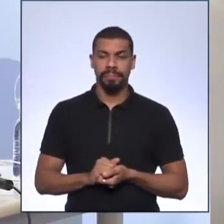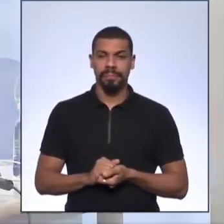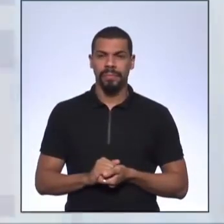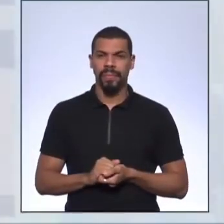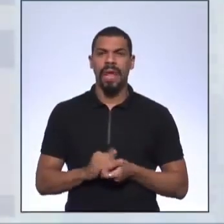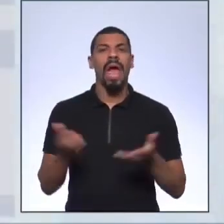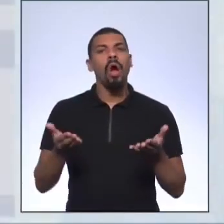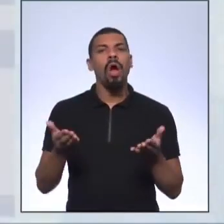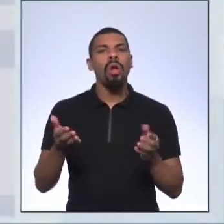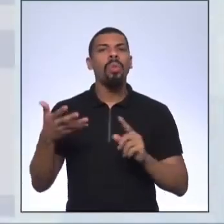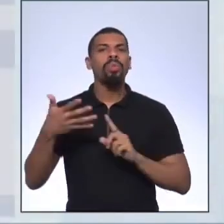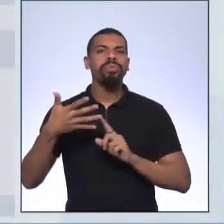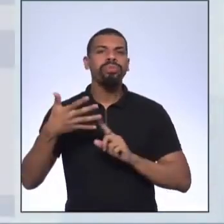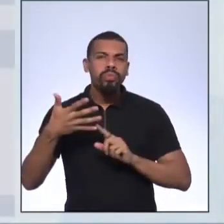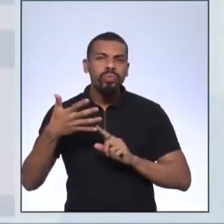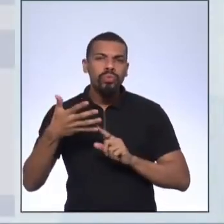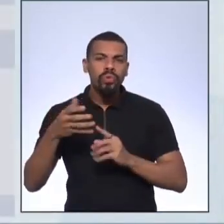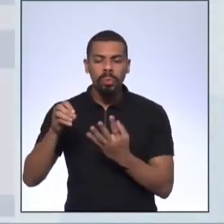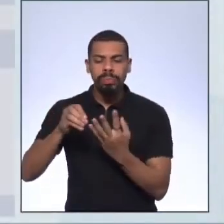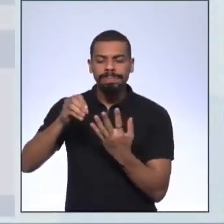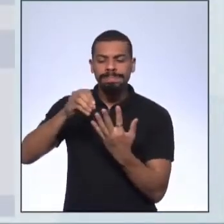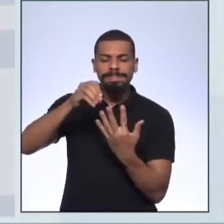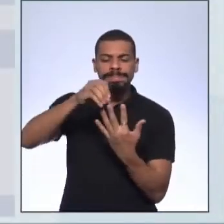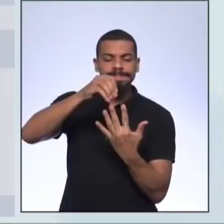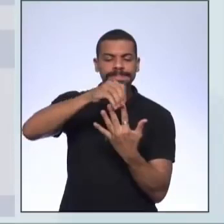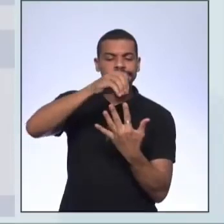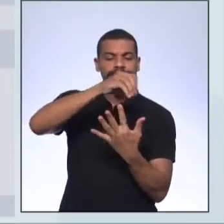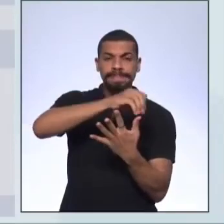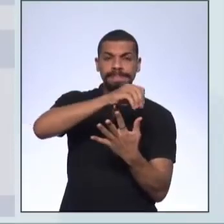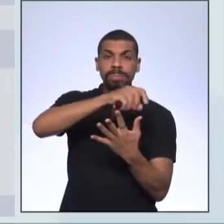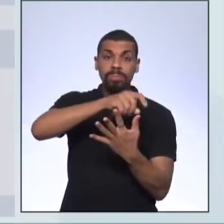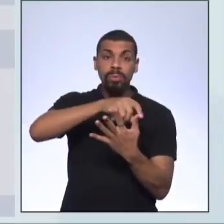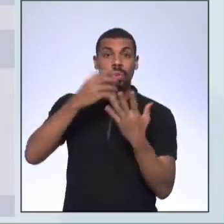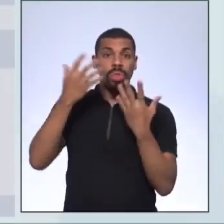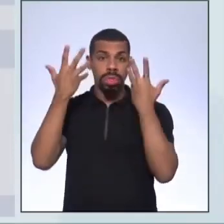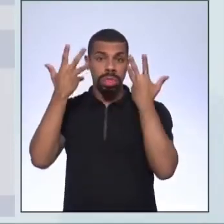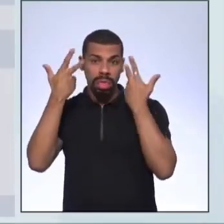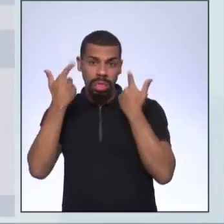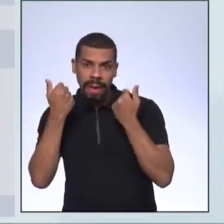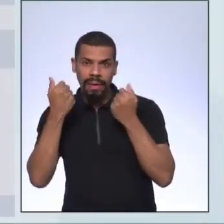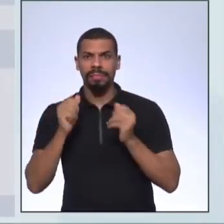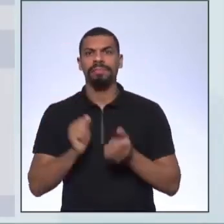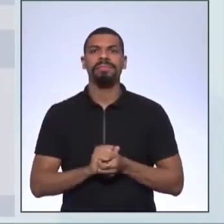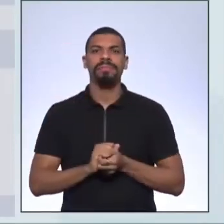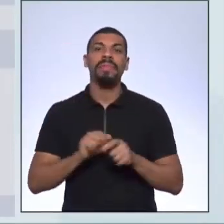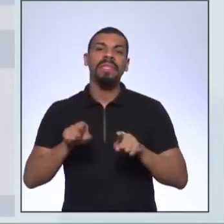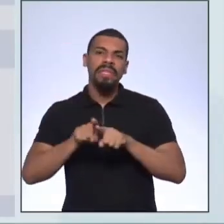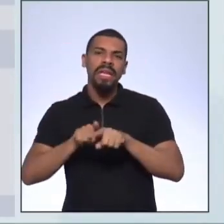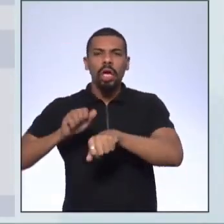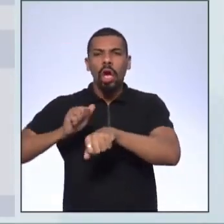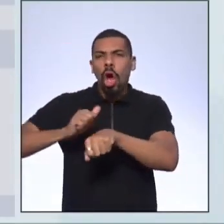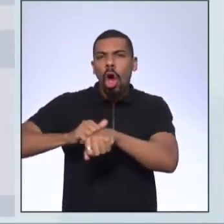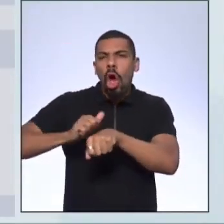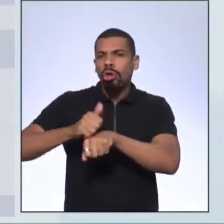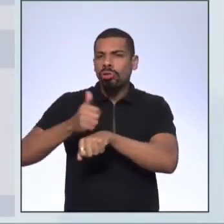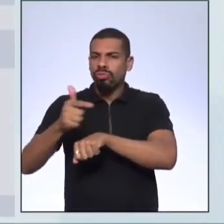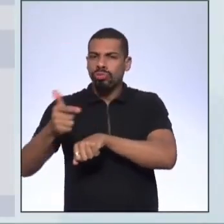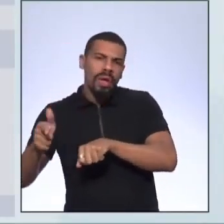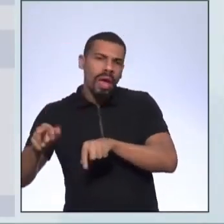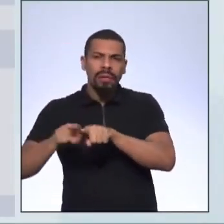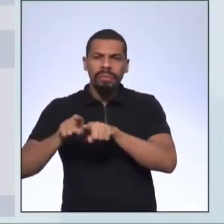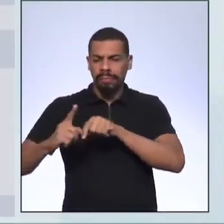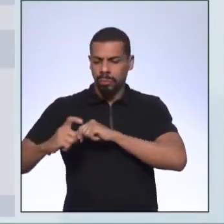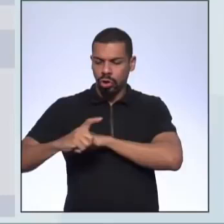animais, então, aí a gente vai ter animais invertebrados, vertebrados, enfim. Né, alguns exemplos aqui, estrela do mar,